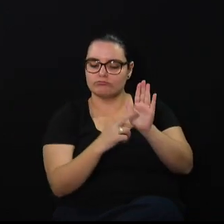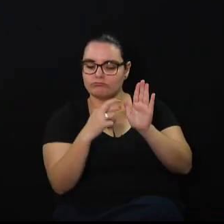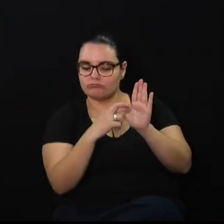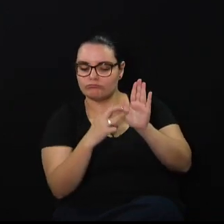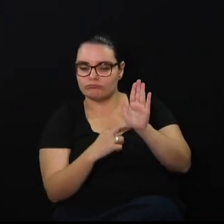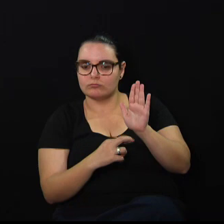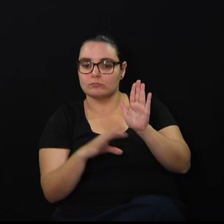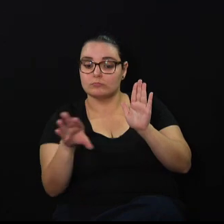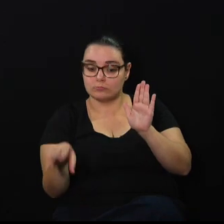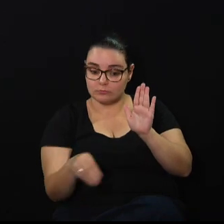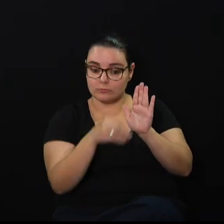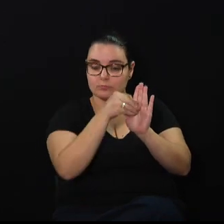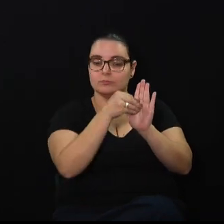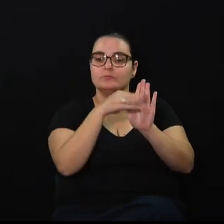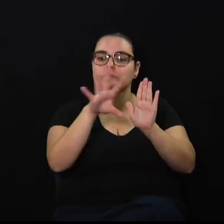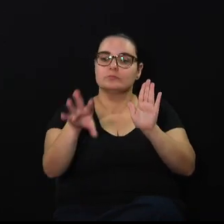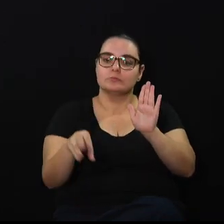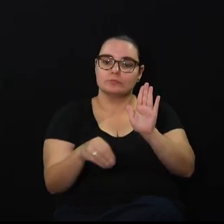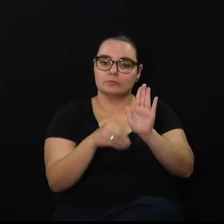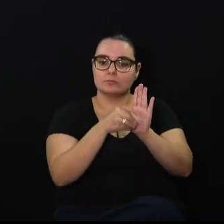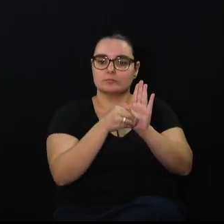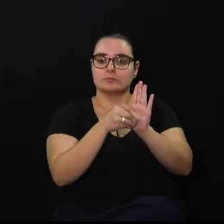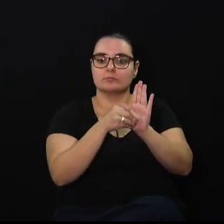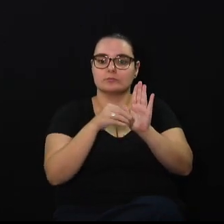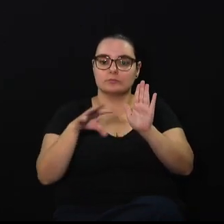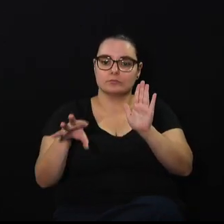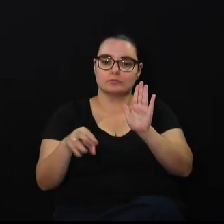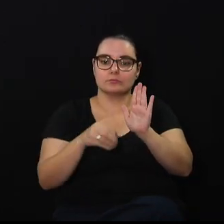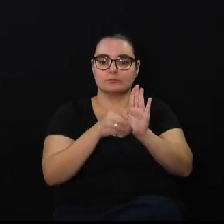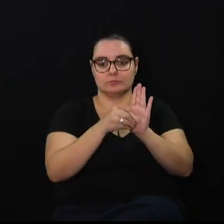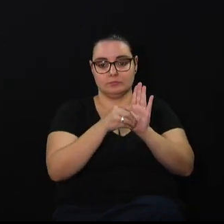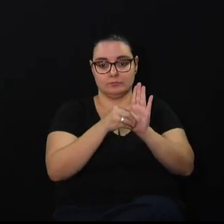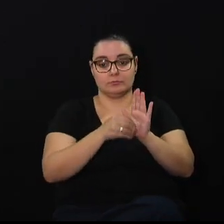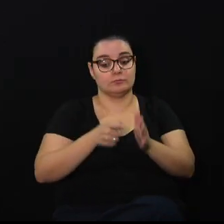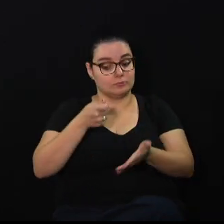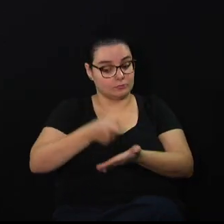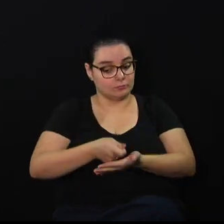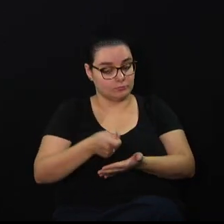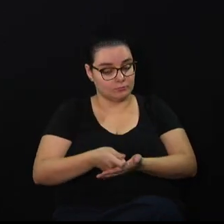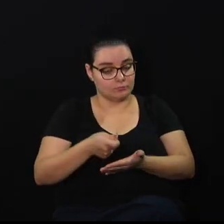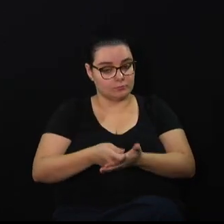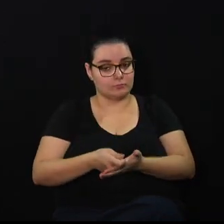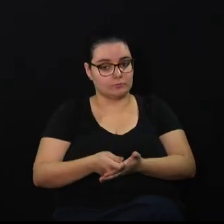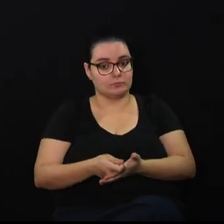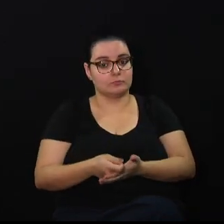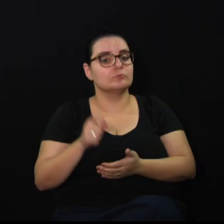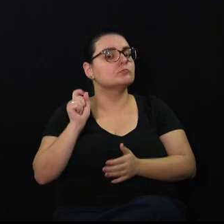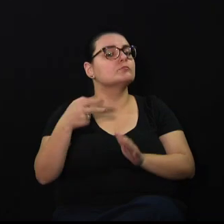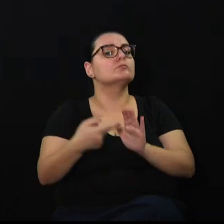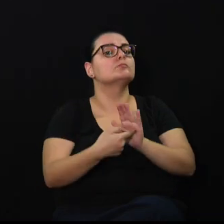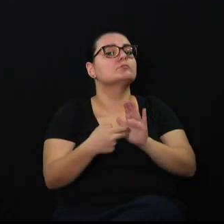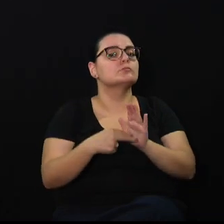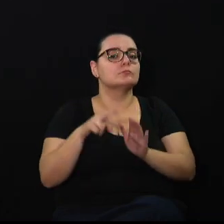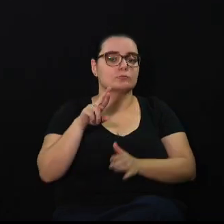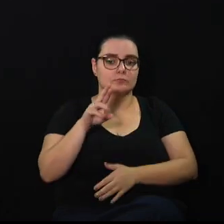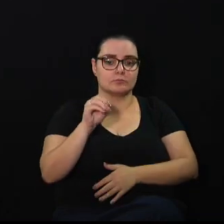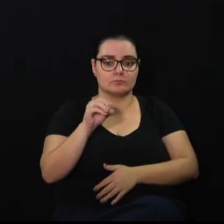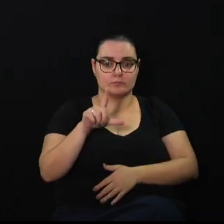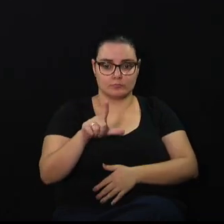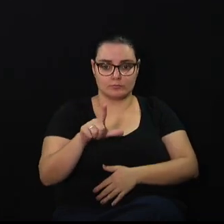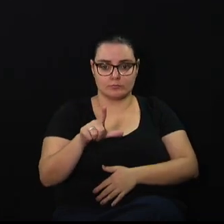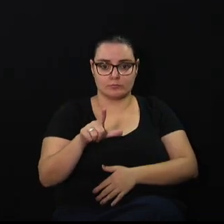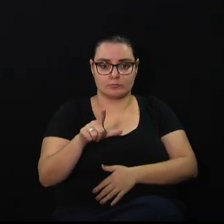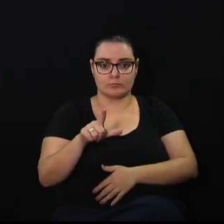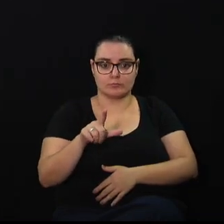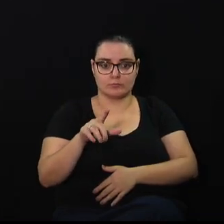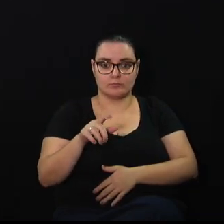inclusive procedimentos que são de cobertura obrigatória isso significa que esse rol que é considerado de